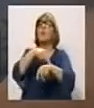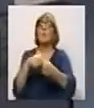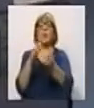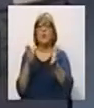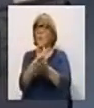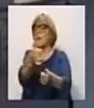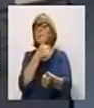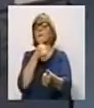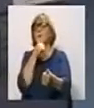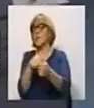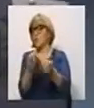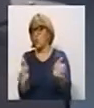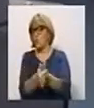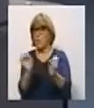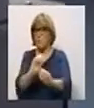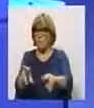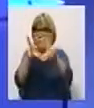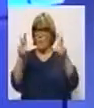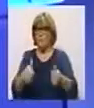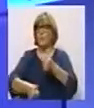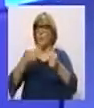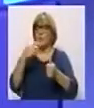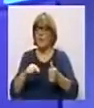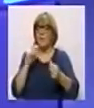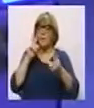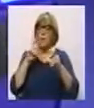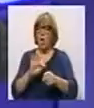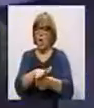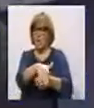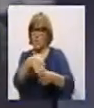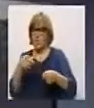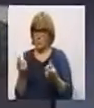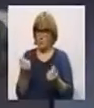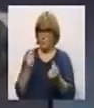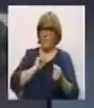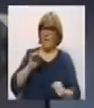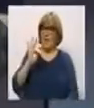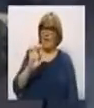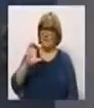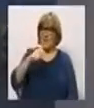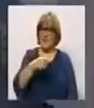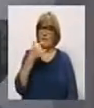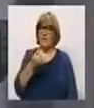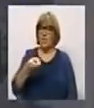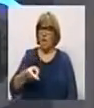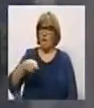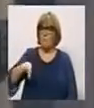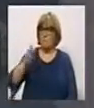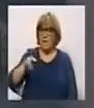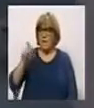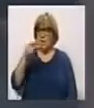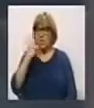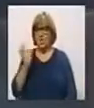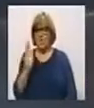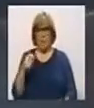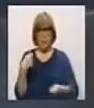para desinfetar. O projeto integra o concurso Research for Covid-19, financiado pela FCT em 29 mil euros. Está já em